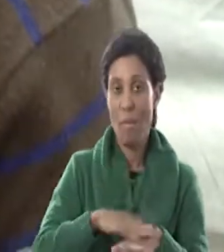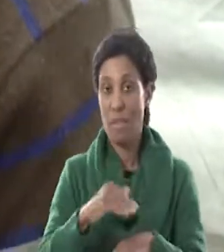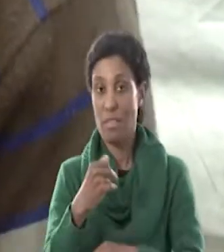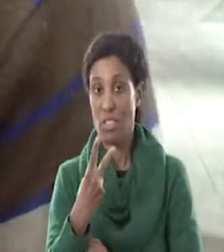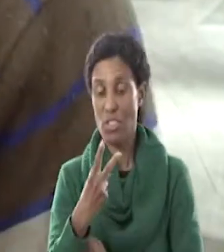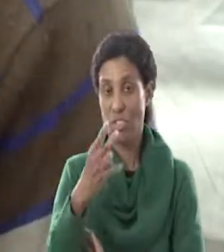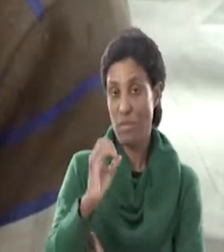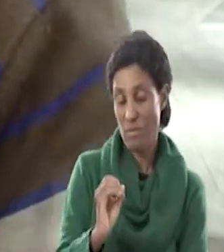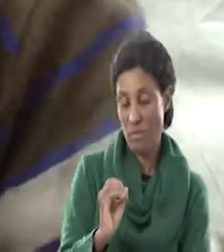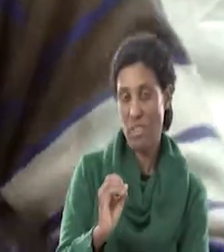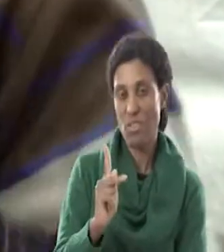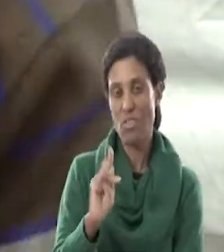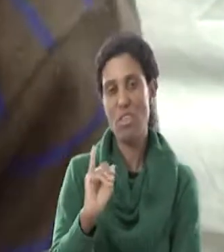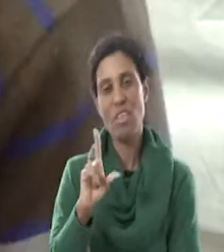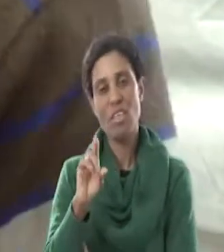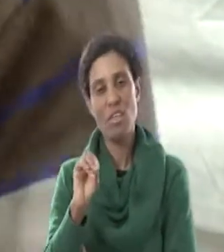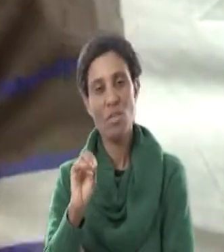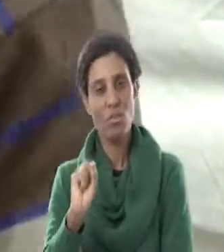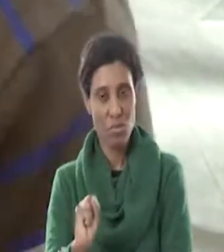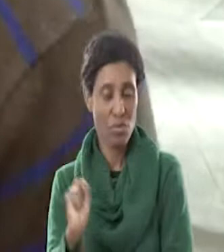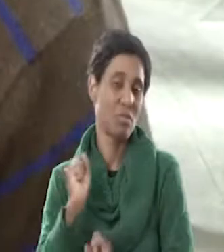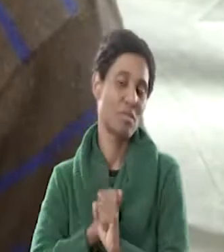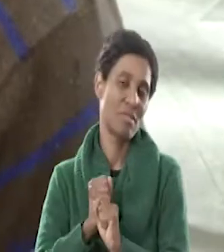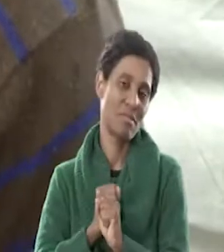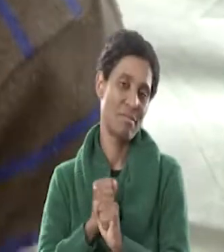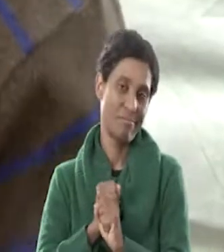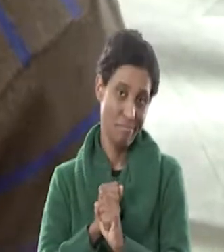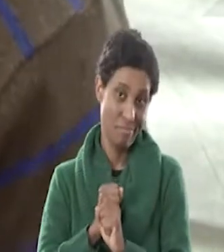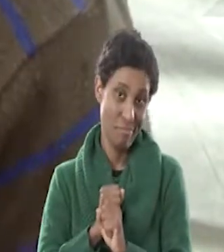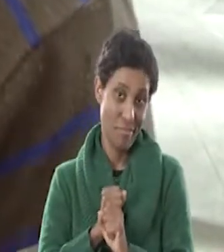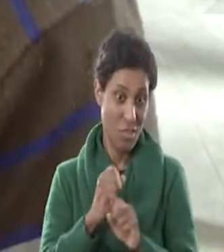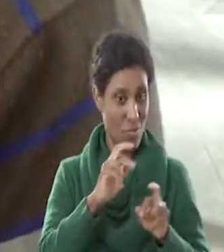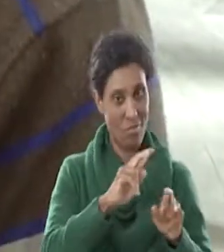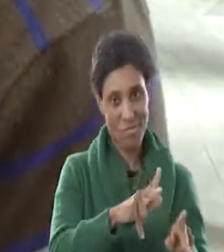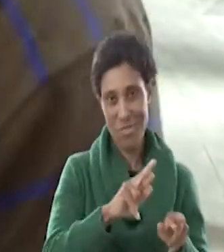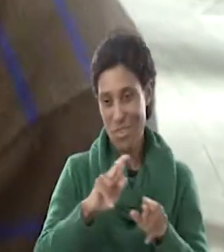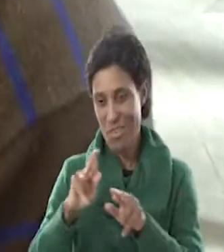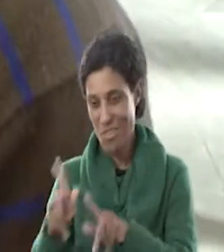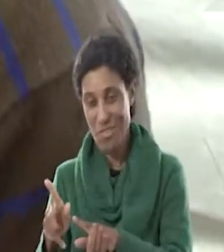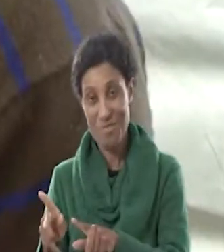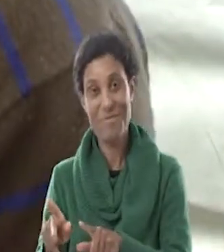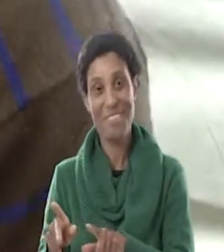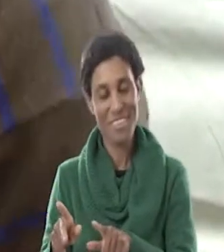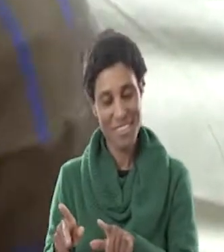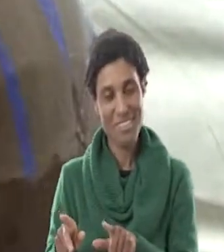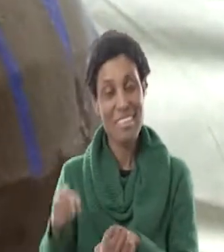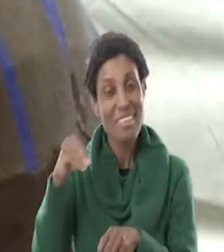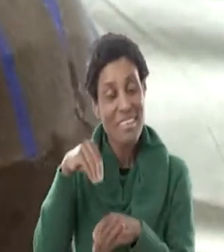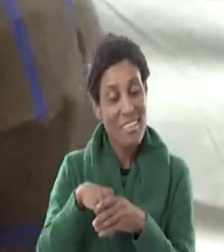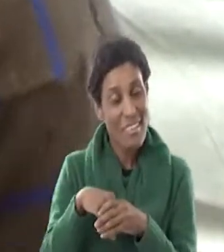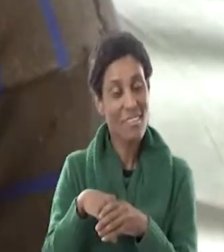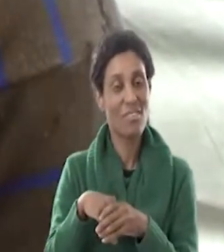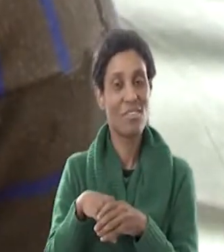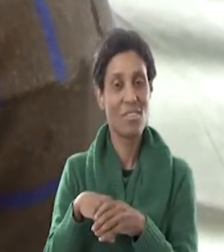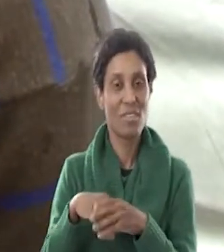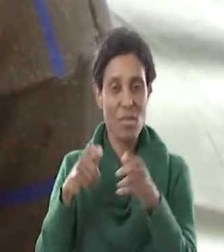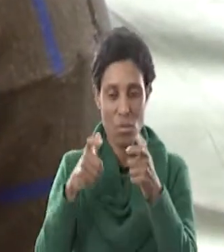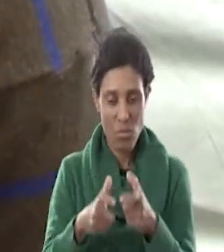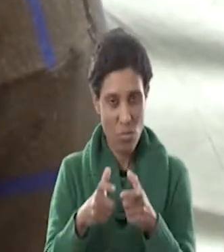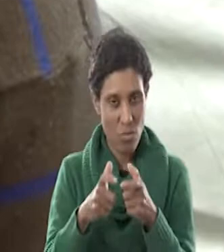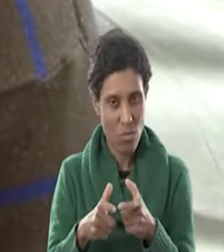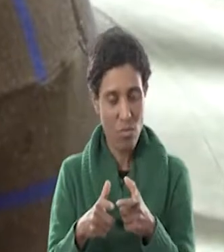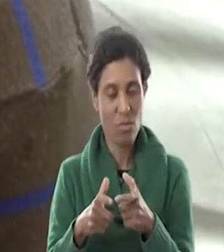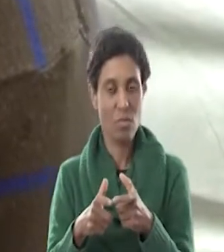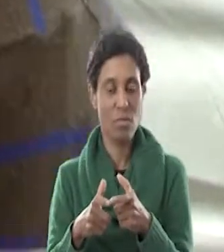até 20, um pouco mais de 20, até bem mais, conforme o clima, por ano. Então, mas a diferença dos indivíduos dentro da colmeia, por